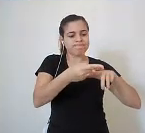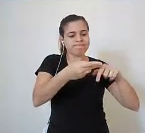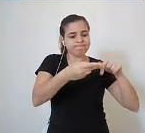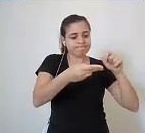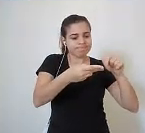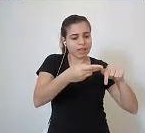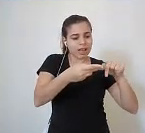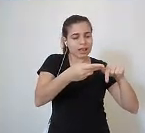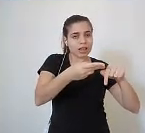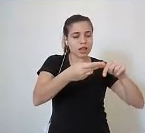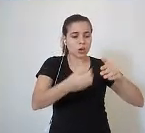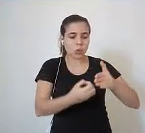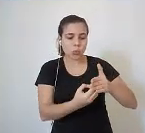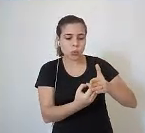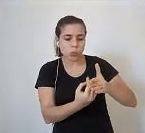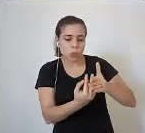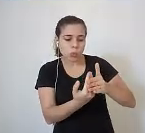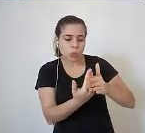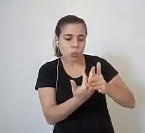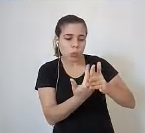os decompositores.